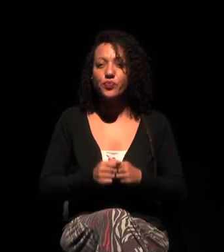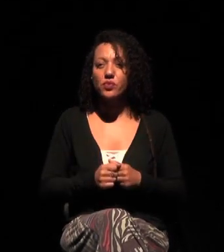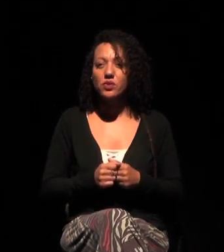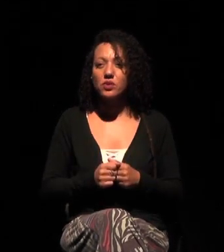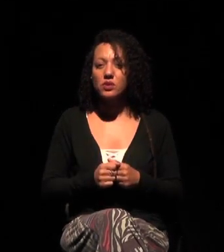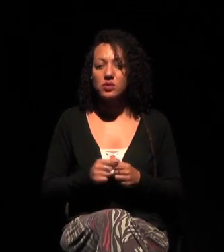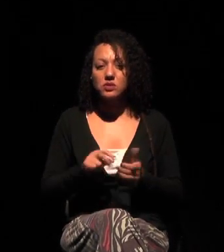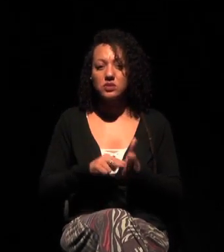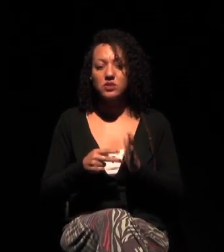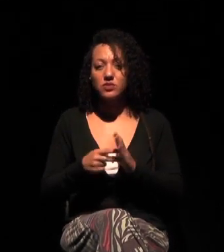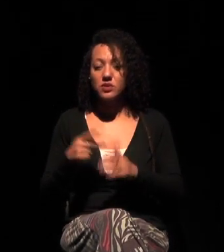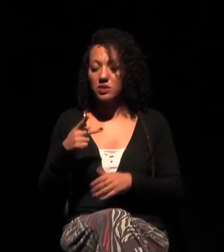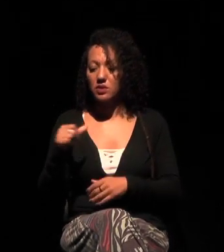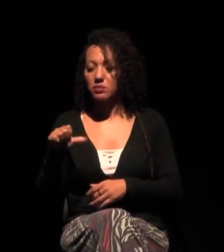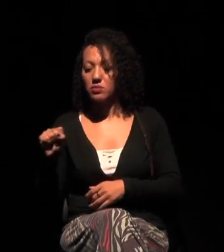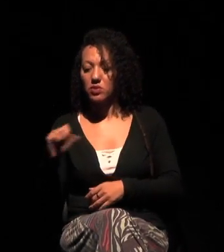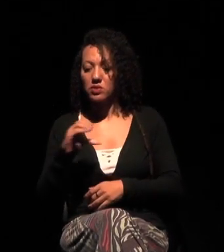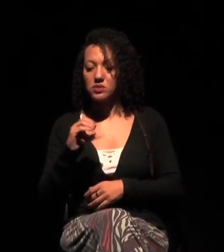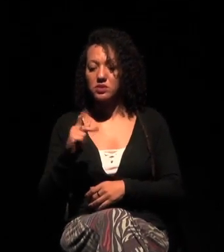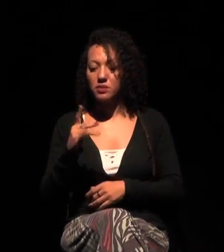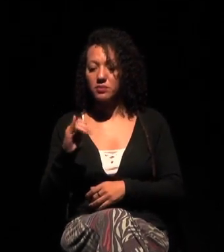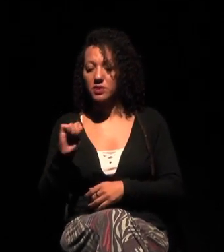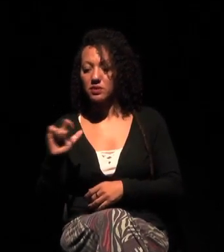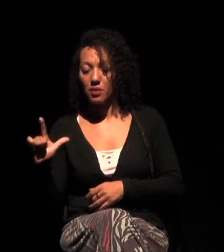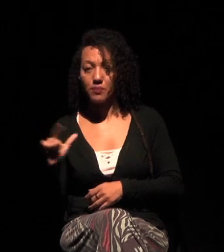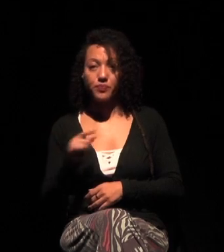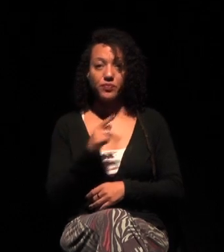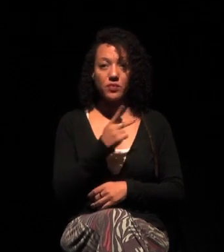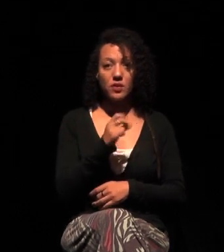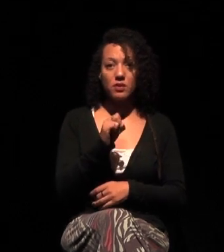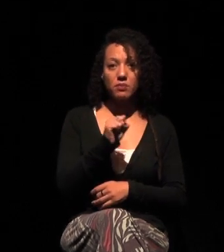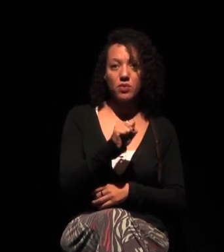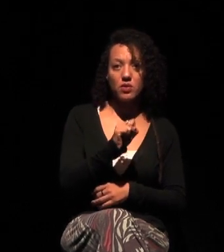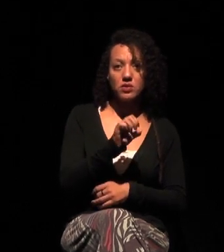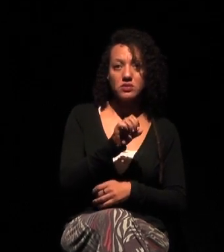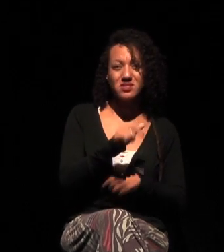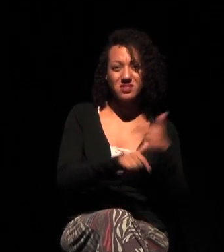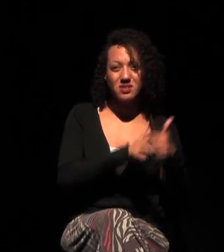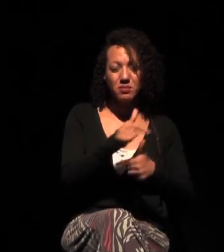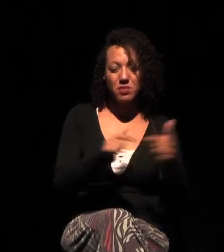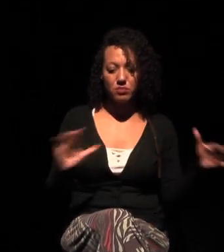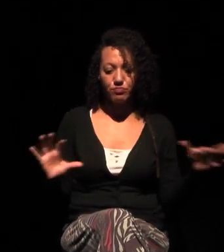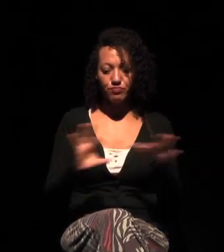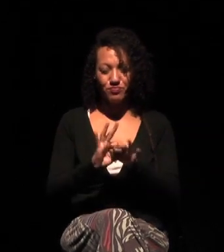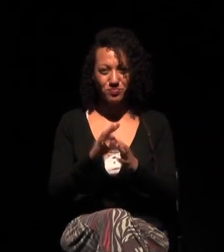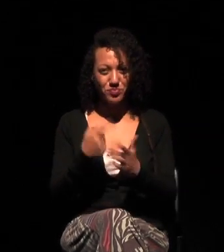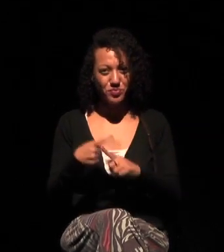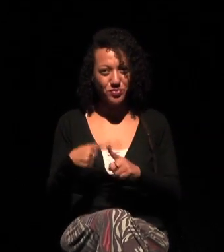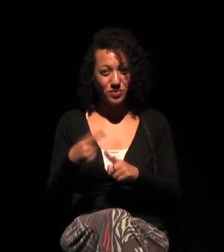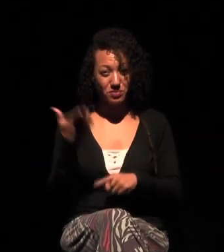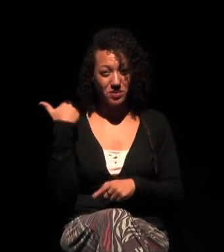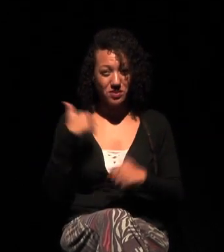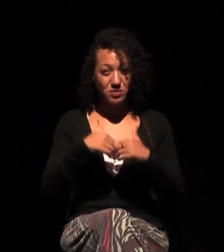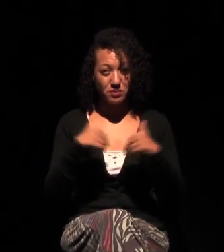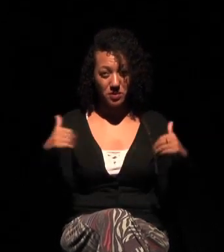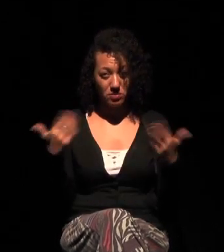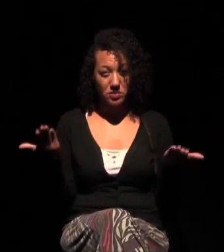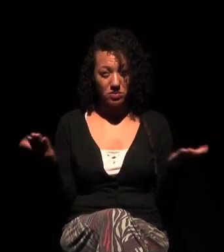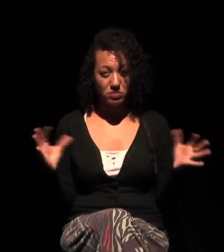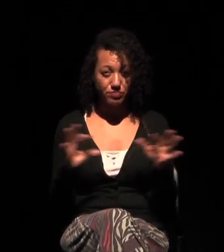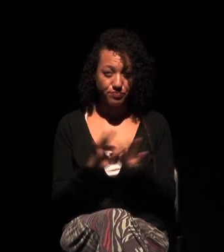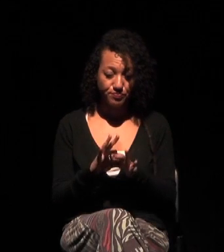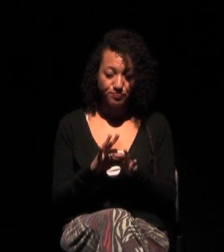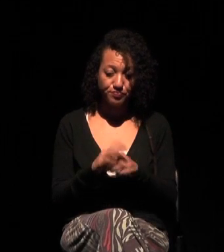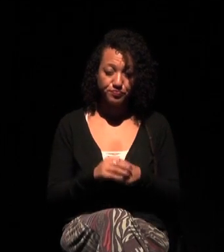capital e postos de trabalho estão juntos pela primeira vez estavam os pratos tínhamos parado e faz lembrar